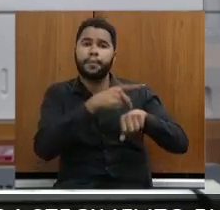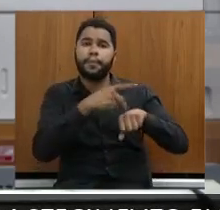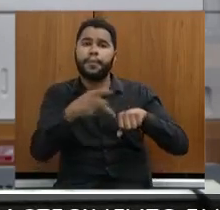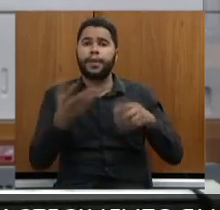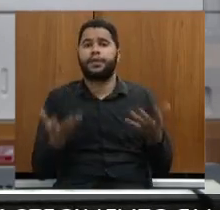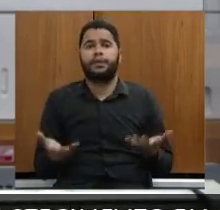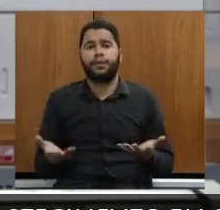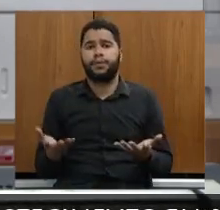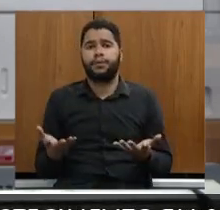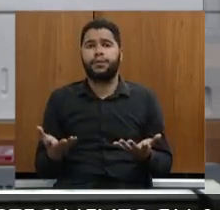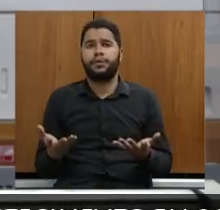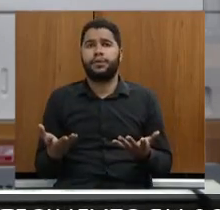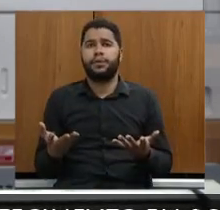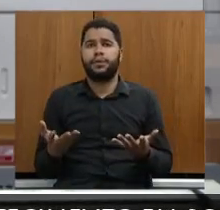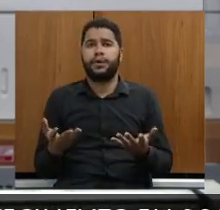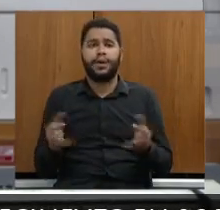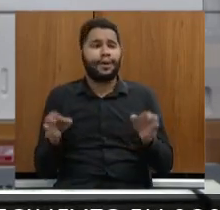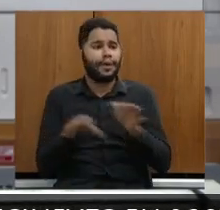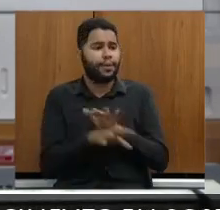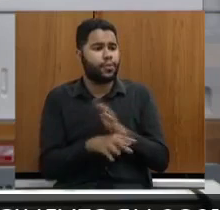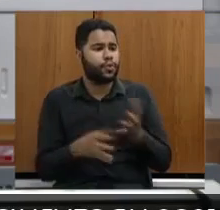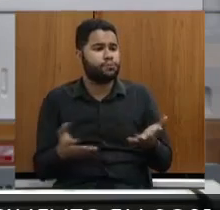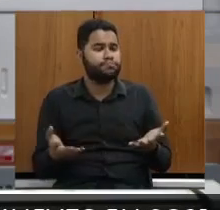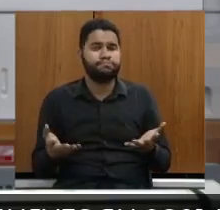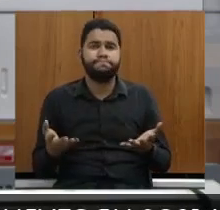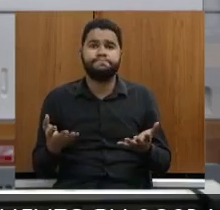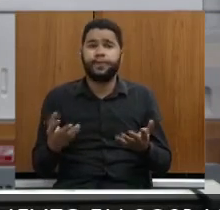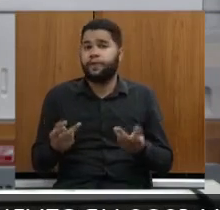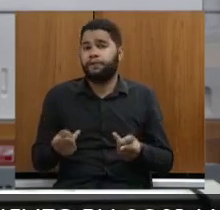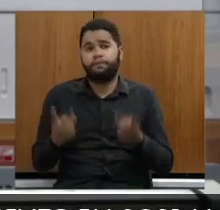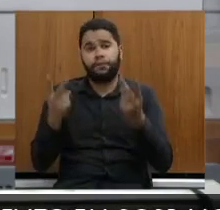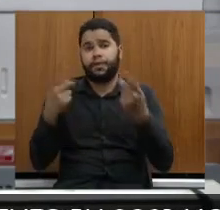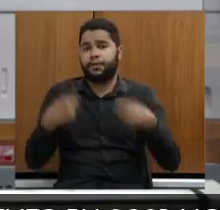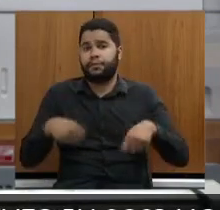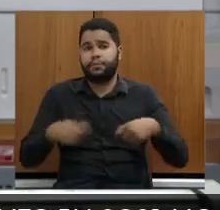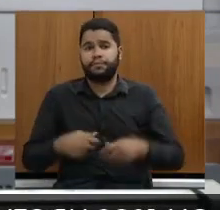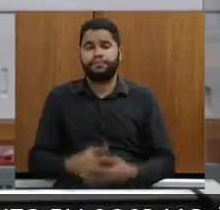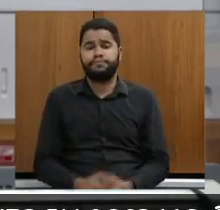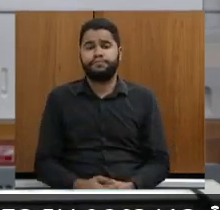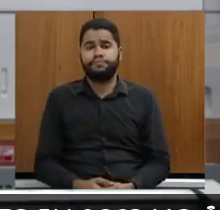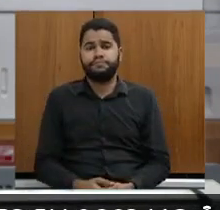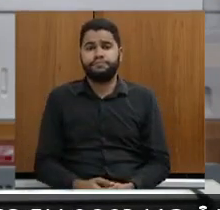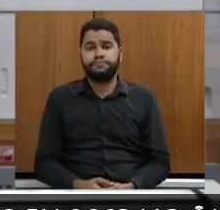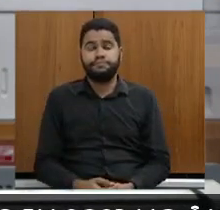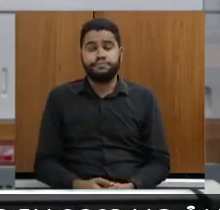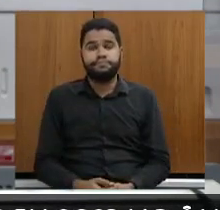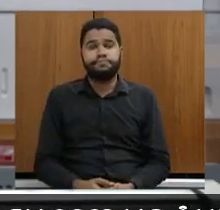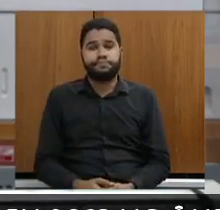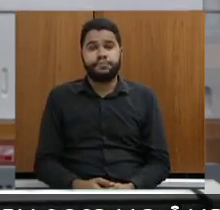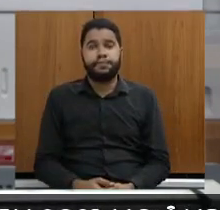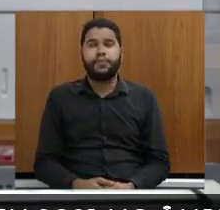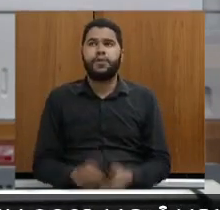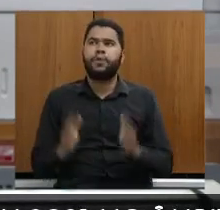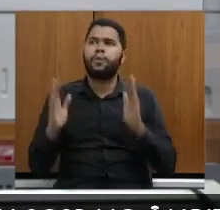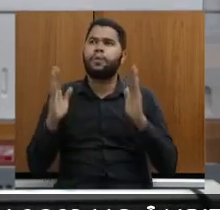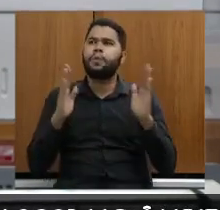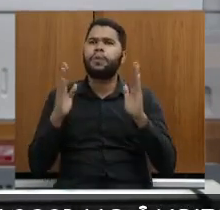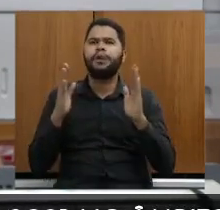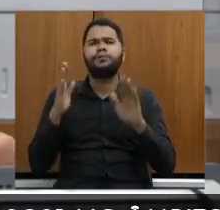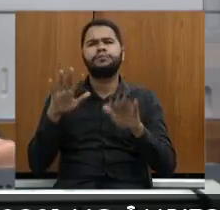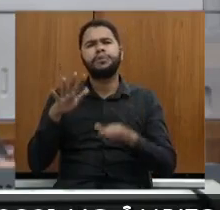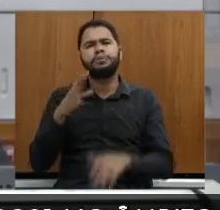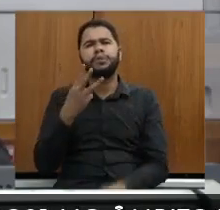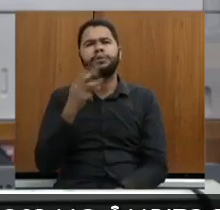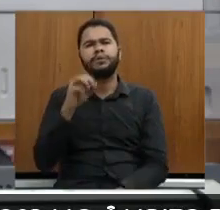acabou a silagem acabou eu tive que vender então Isso foi num prazo que é de 30